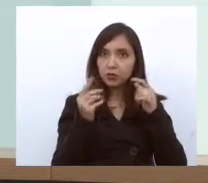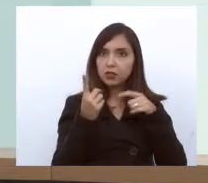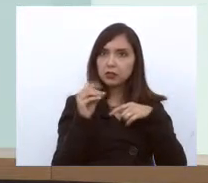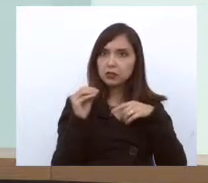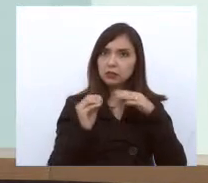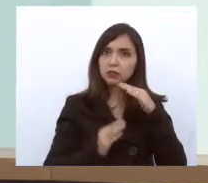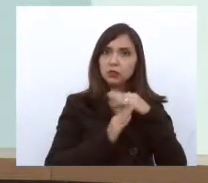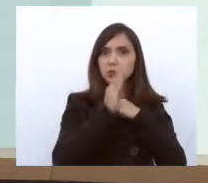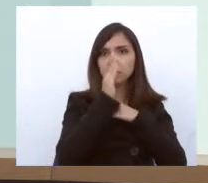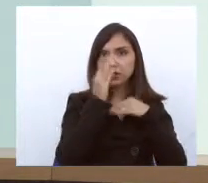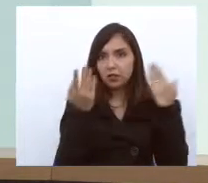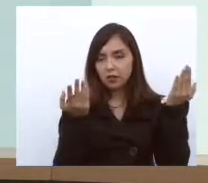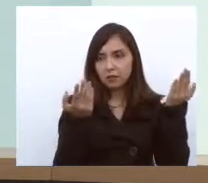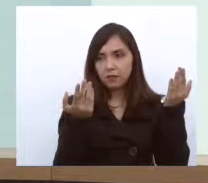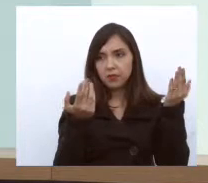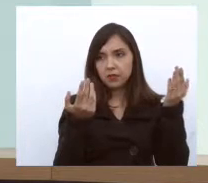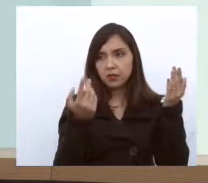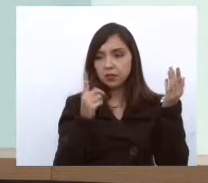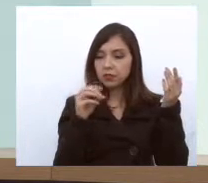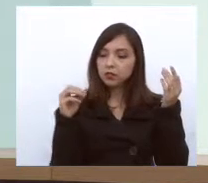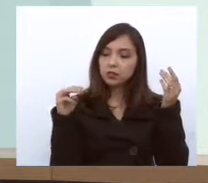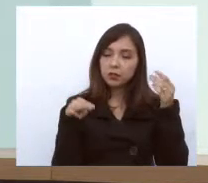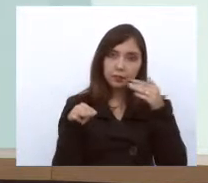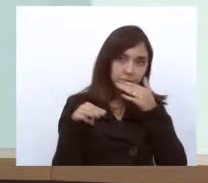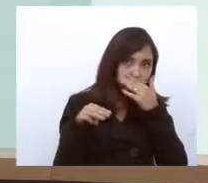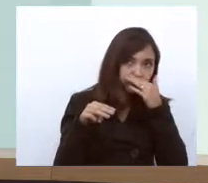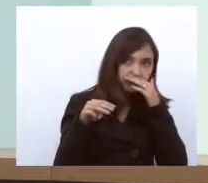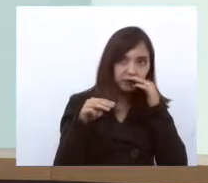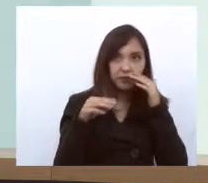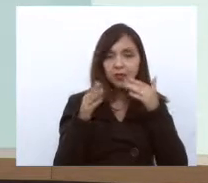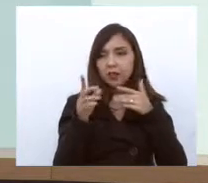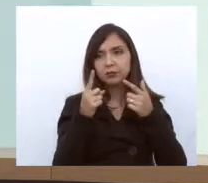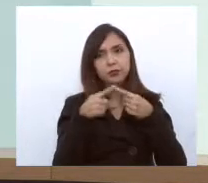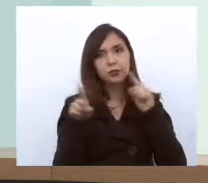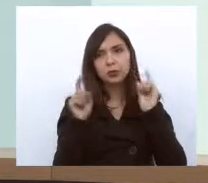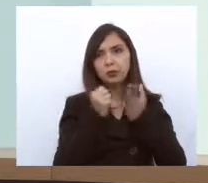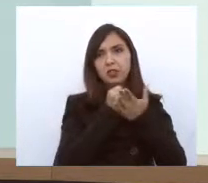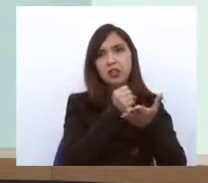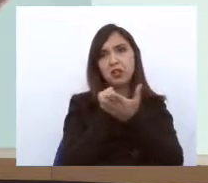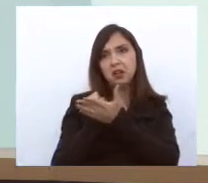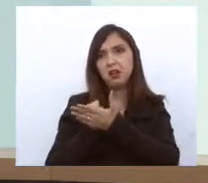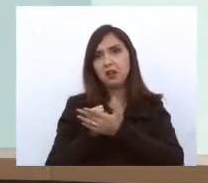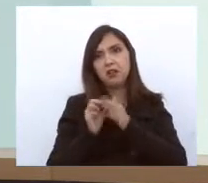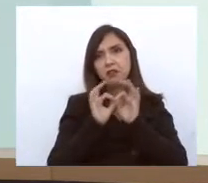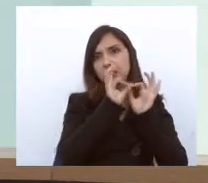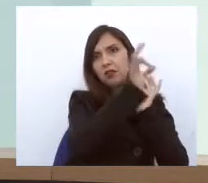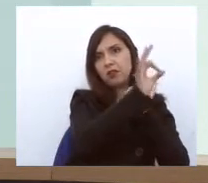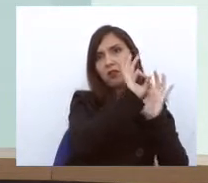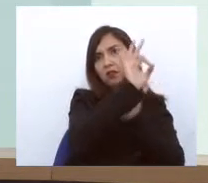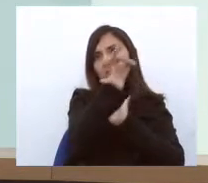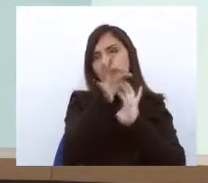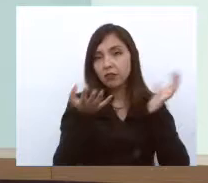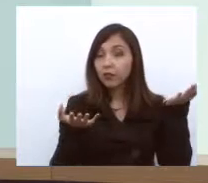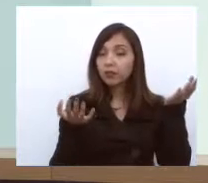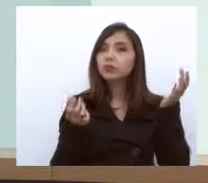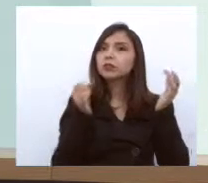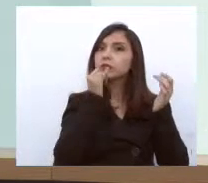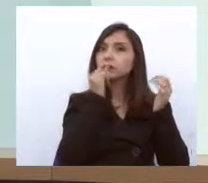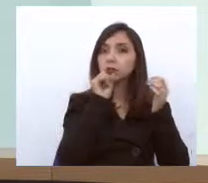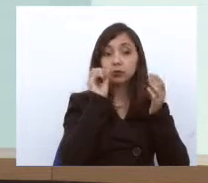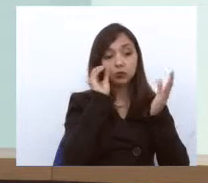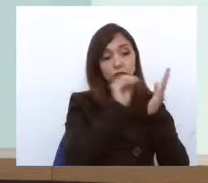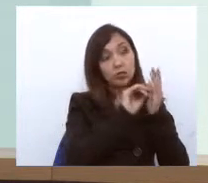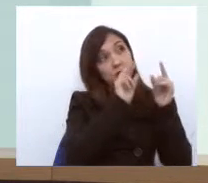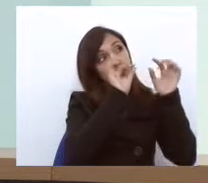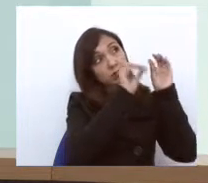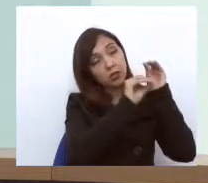a habitações com mais de 100 metros quadrados. Nada tem a ver com levar água para os lugares mais longínquos da cidade. Você colocar um hidrômetro